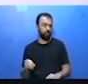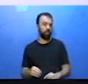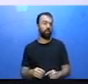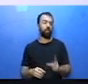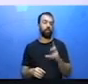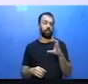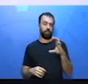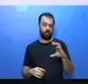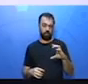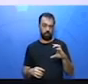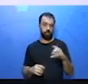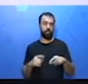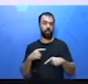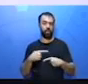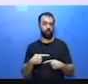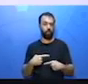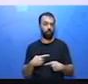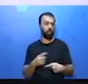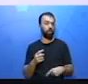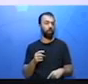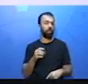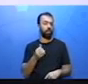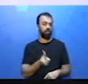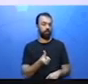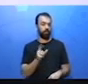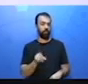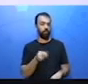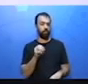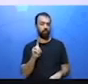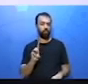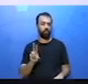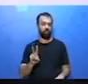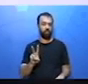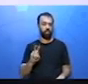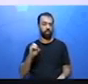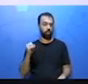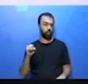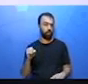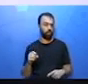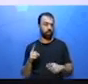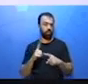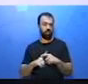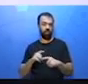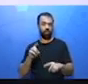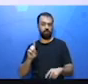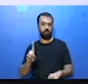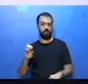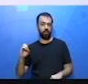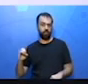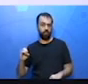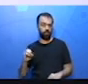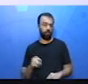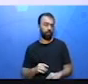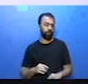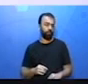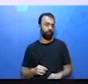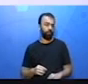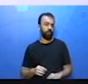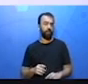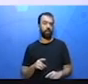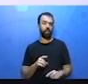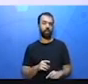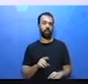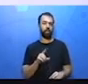Vai dar 6,28. Vezes 10. Como é uma conta com número com